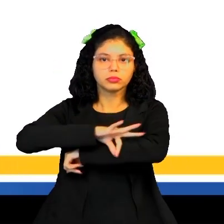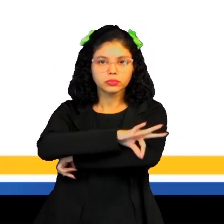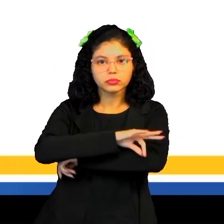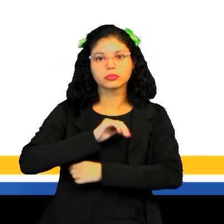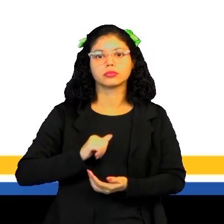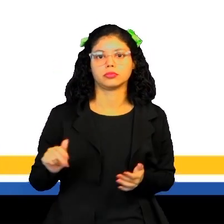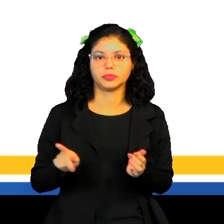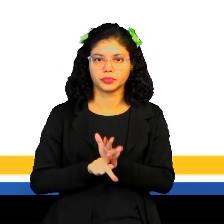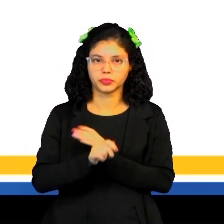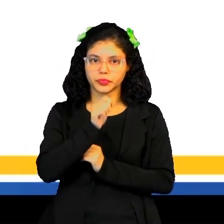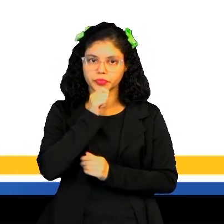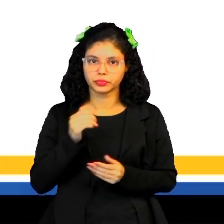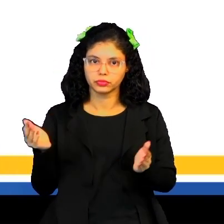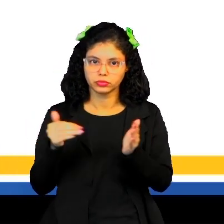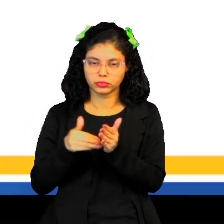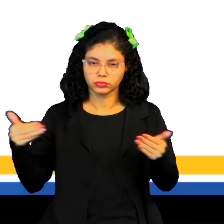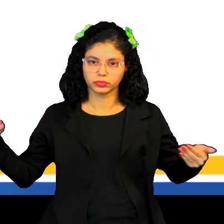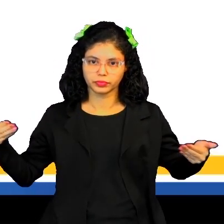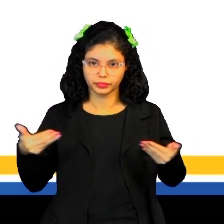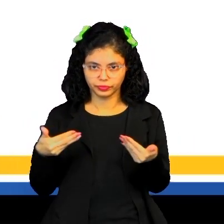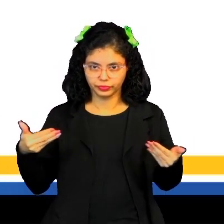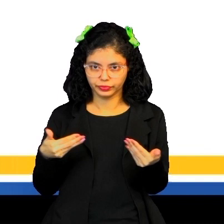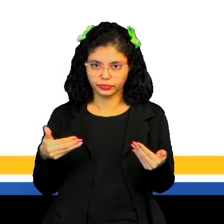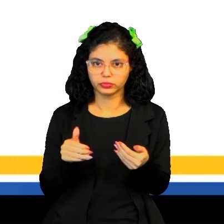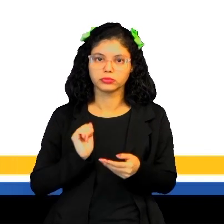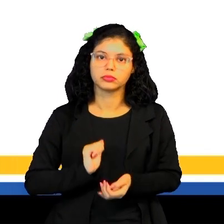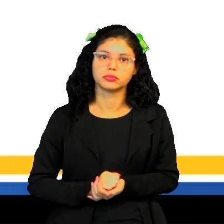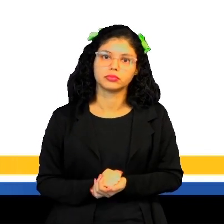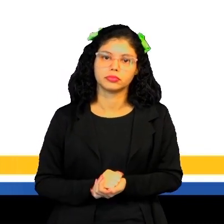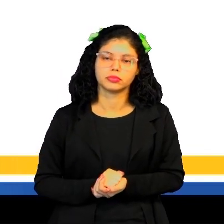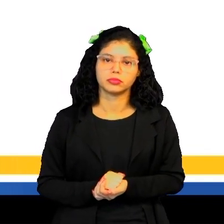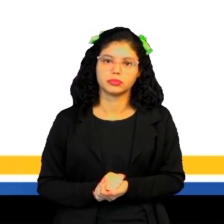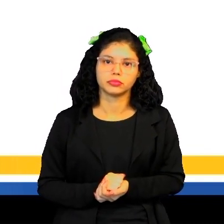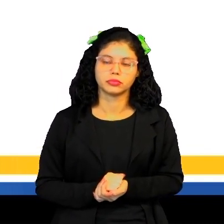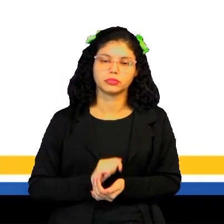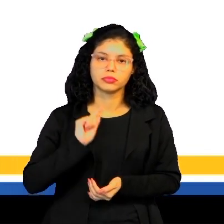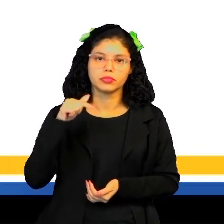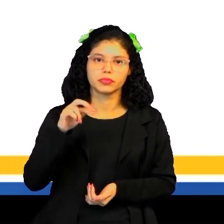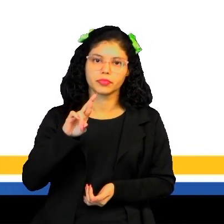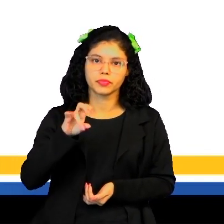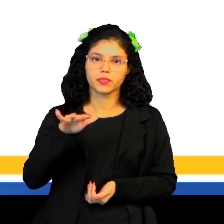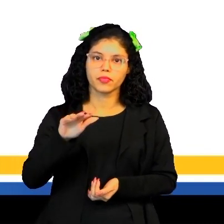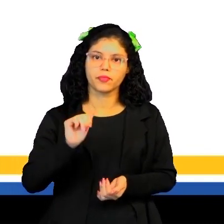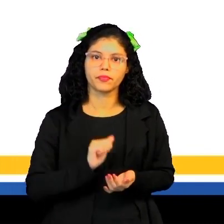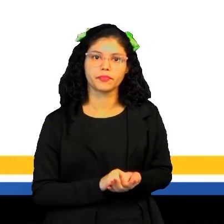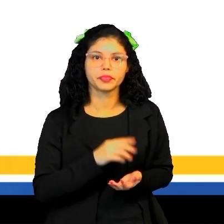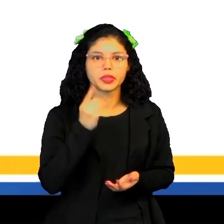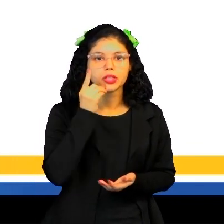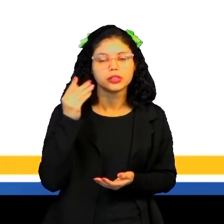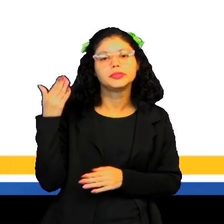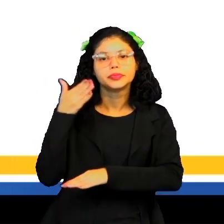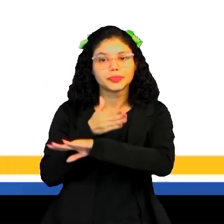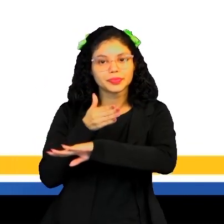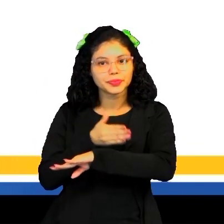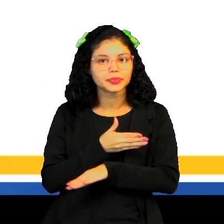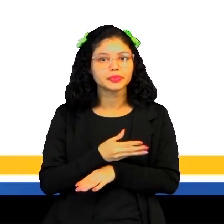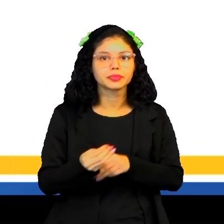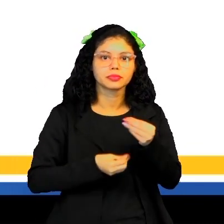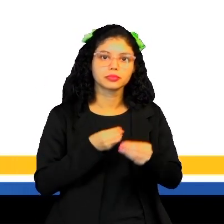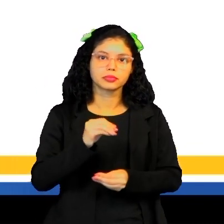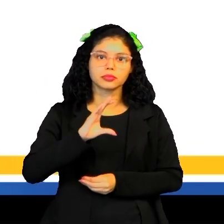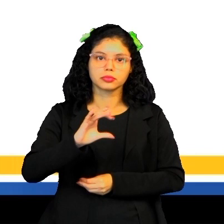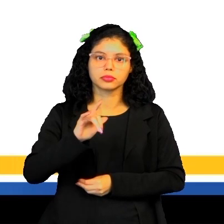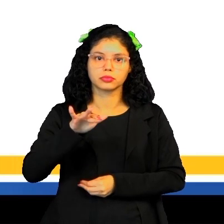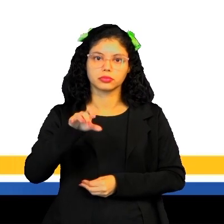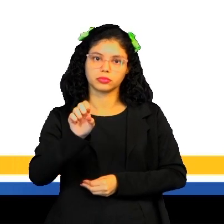que possui exemplares até os dias de hoje, né, atuais lá nas suas ruínas, que são diariamente visitados, né, como o